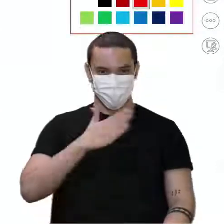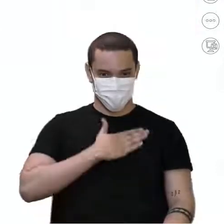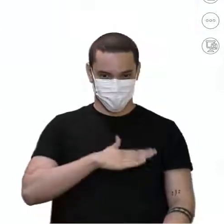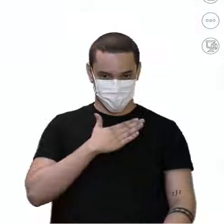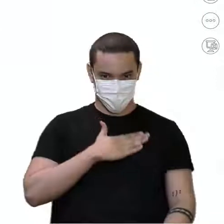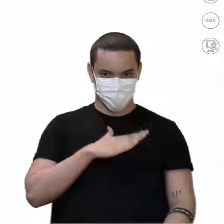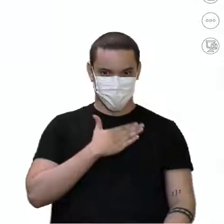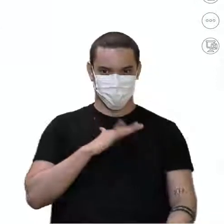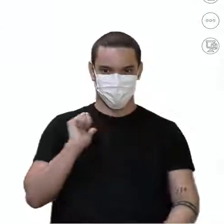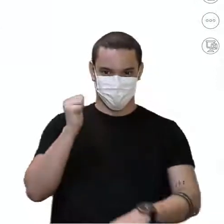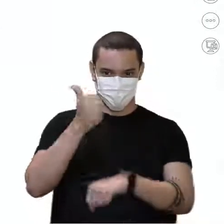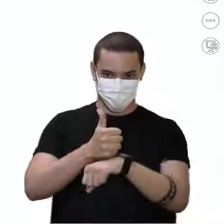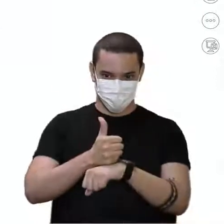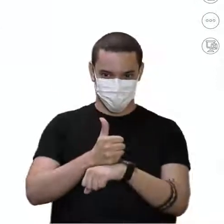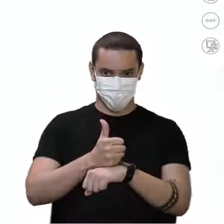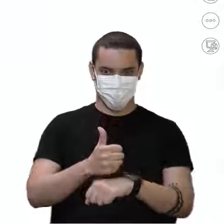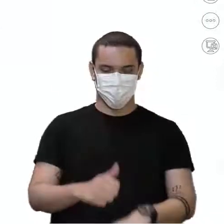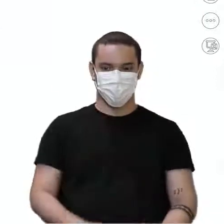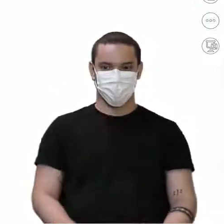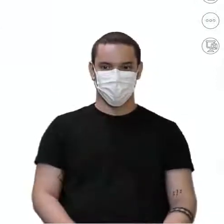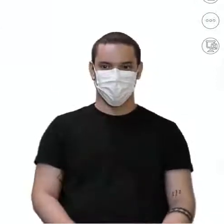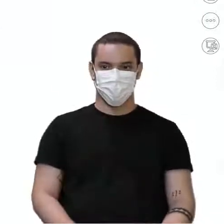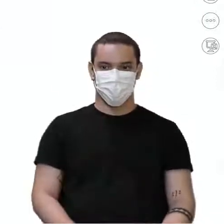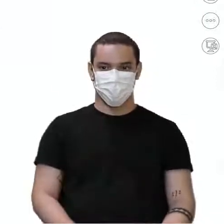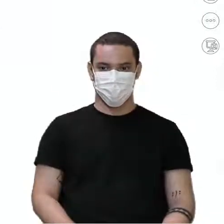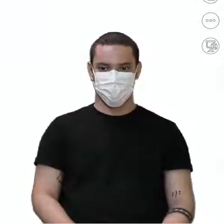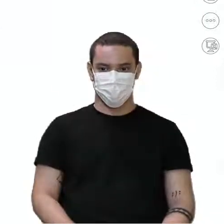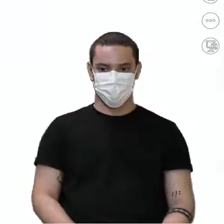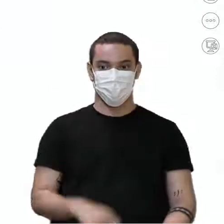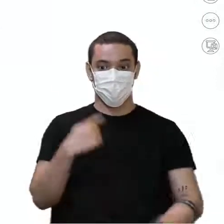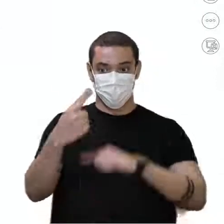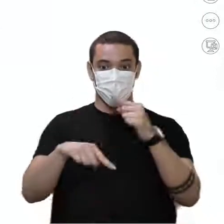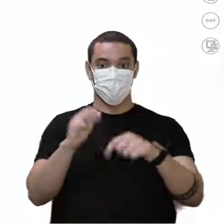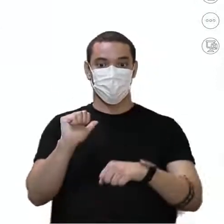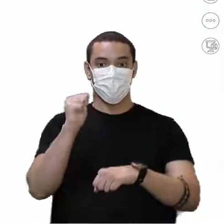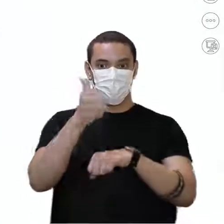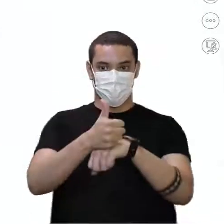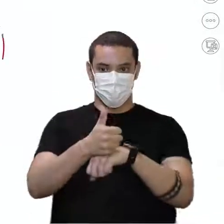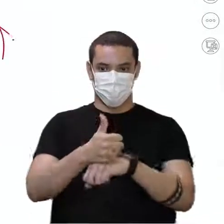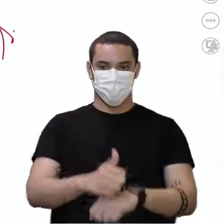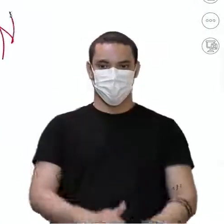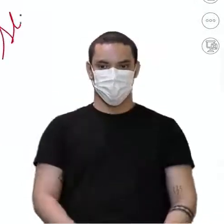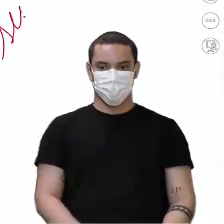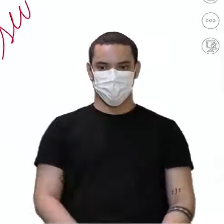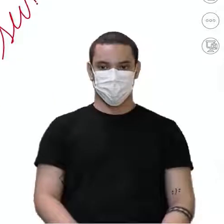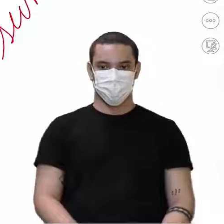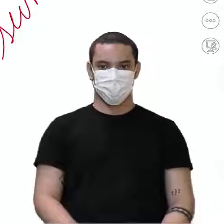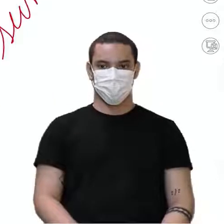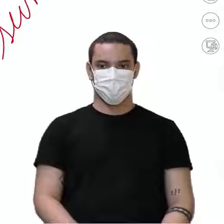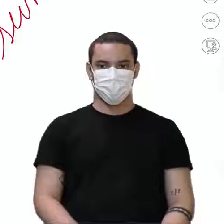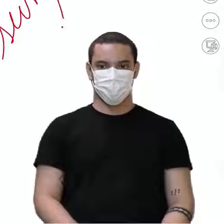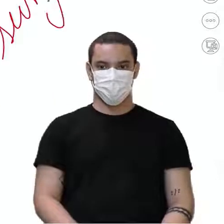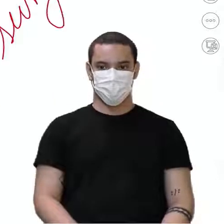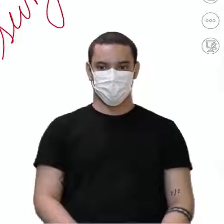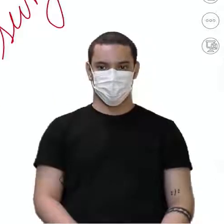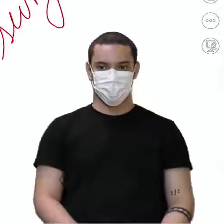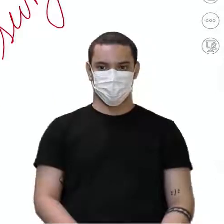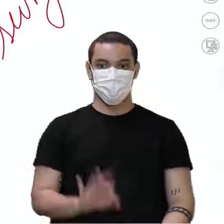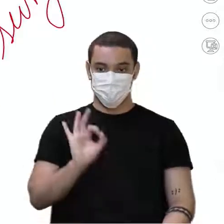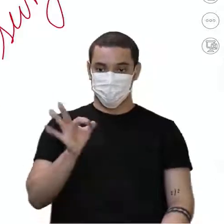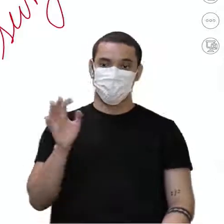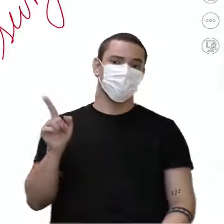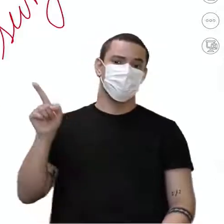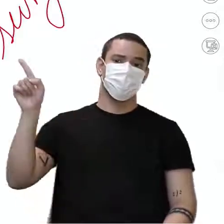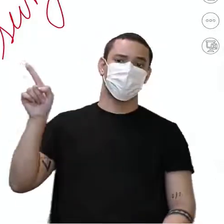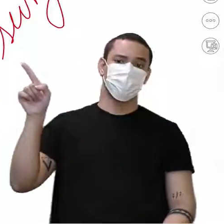lá. Aí depois de sing, vai para sung. Eu vou colocar até aqui em cima, aqui, pronto. Sung. O